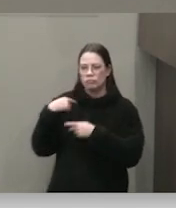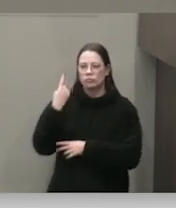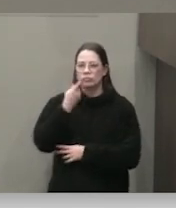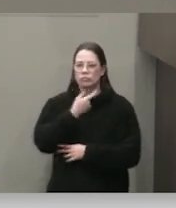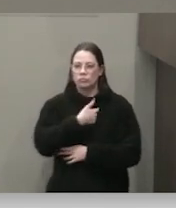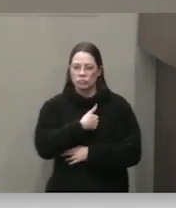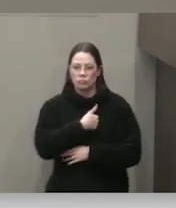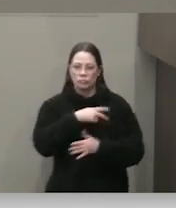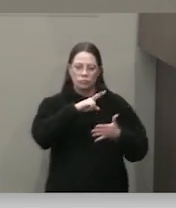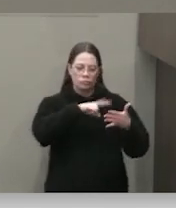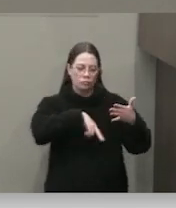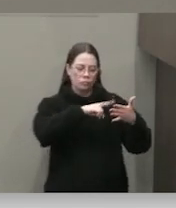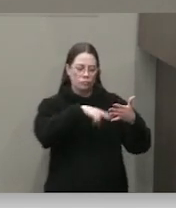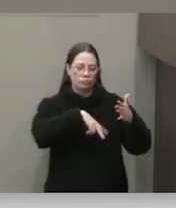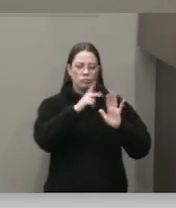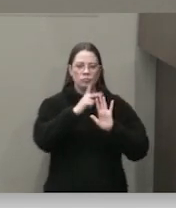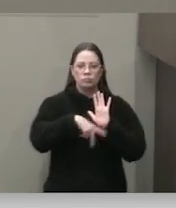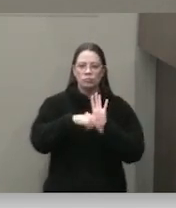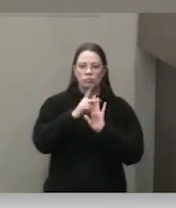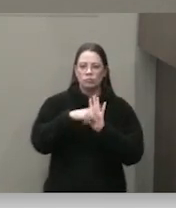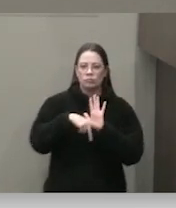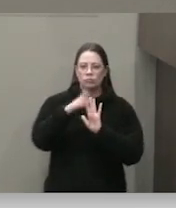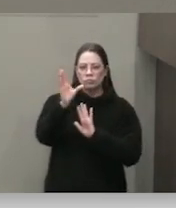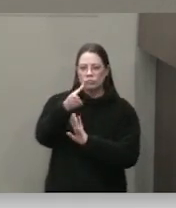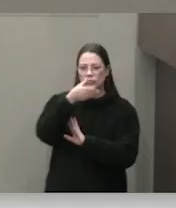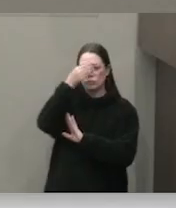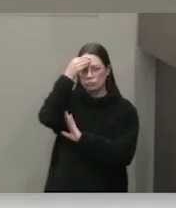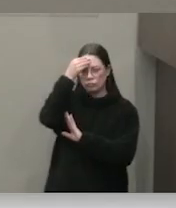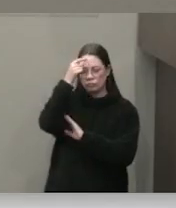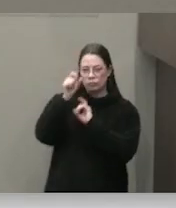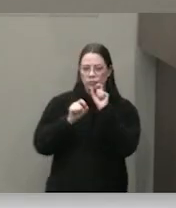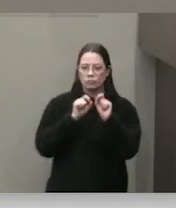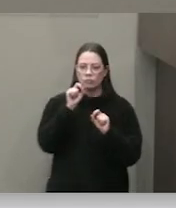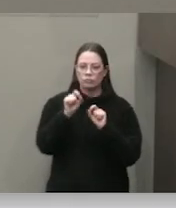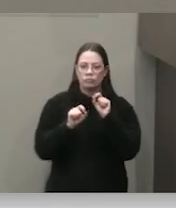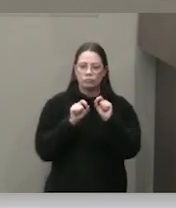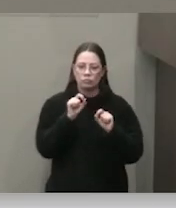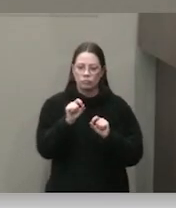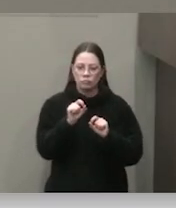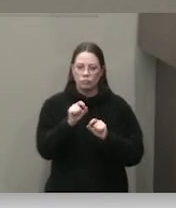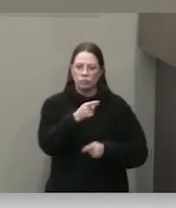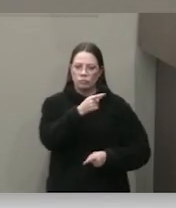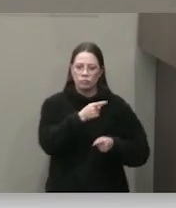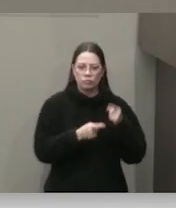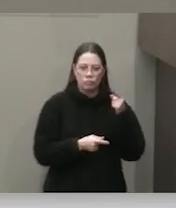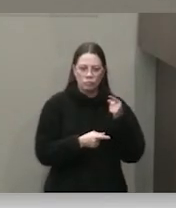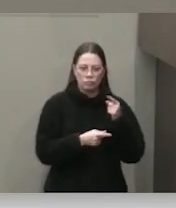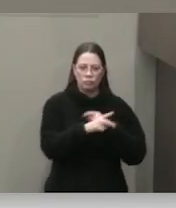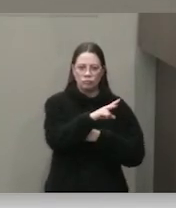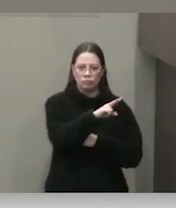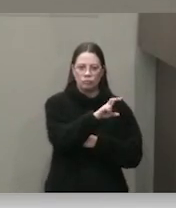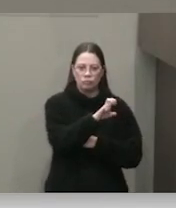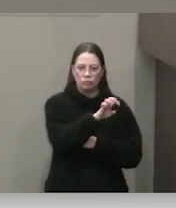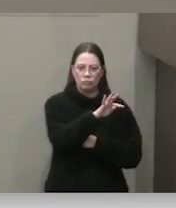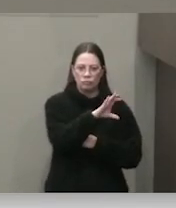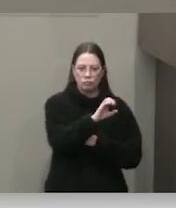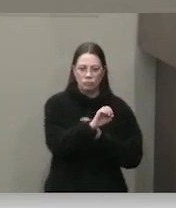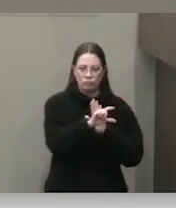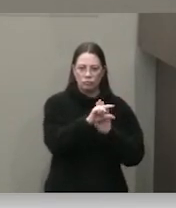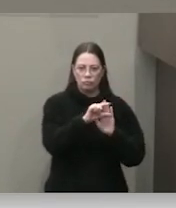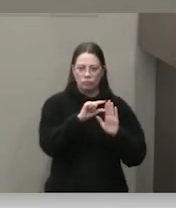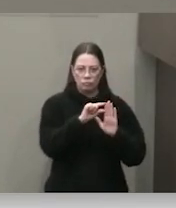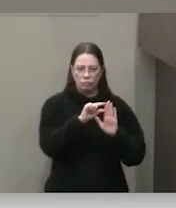Nós, lendo o projeto, entendemos que o veto ele foi do artigo